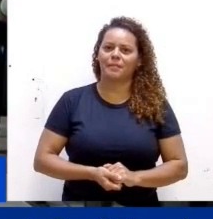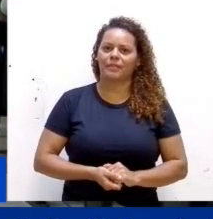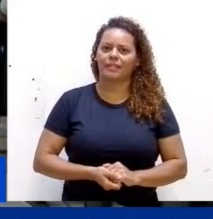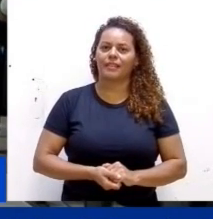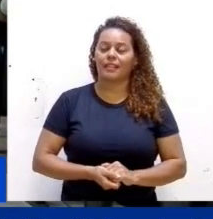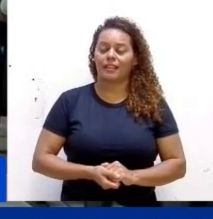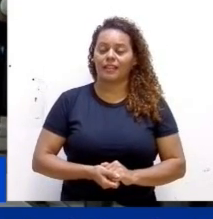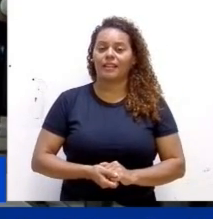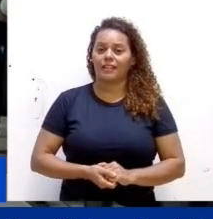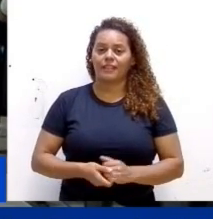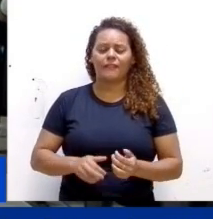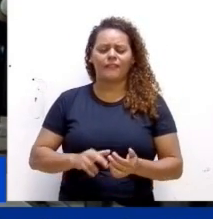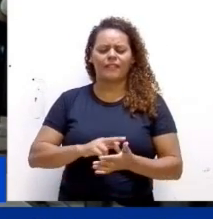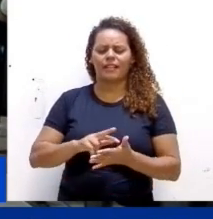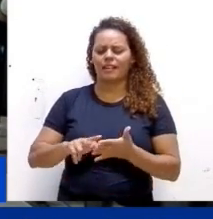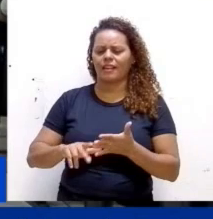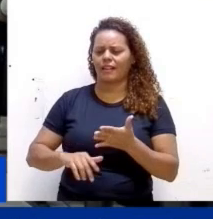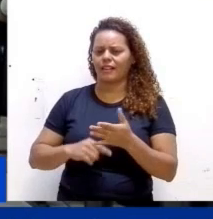Essa foi.